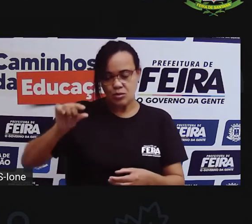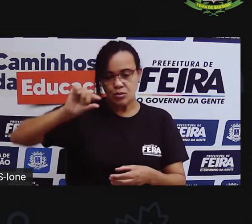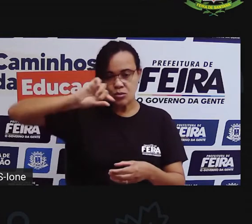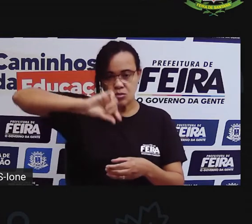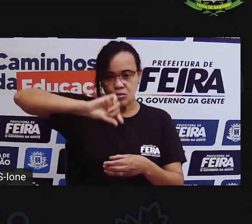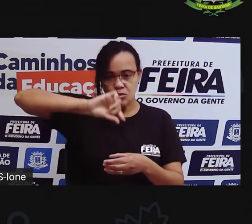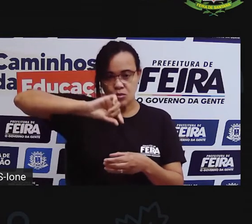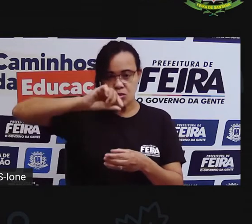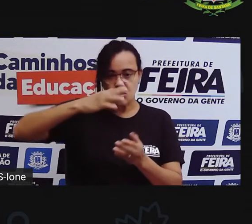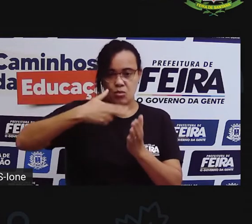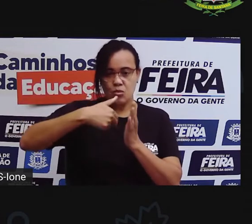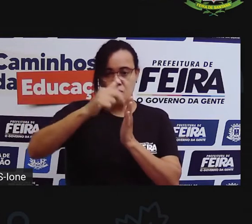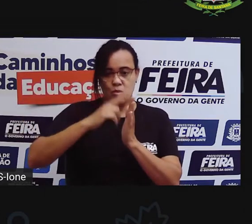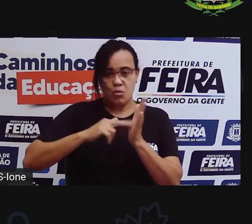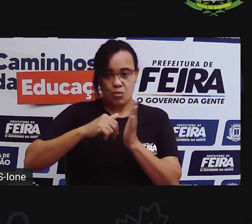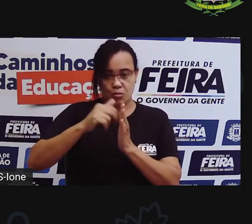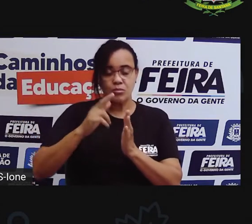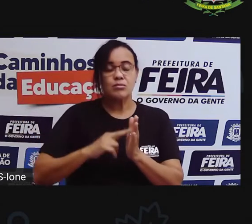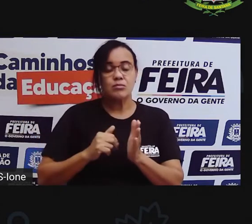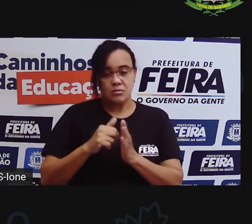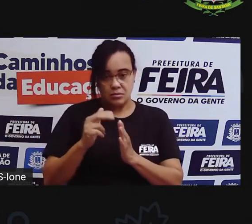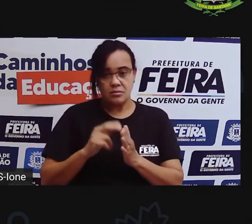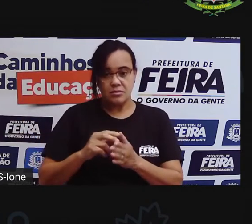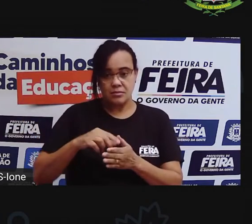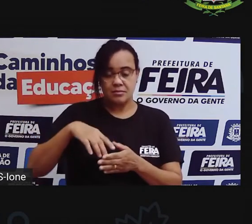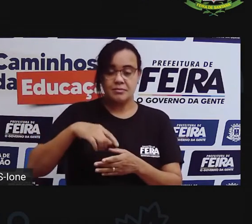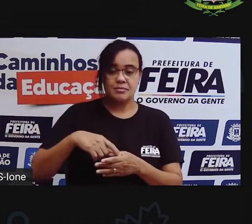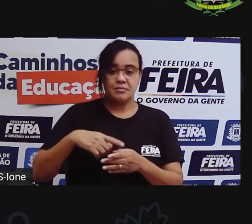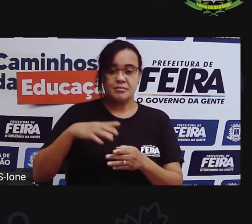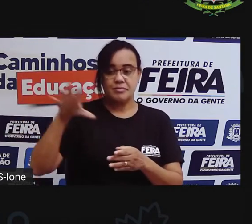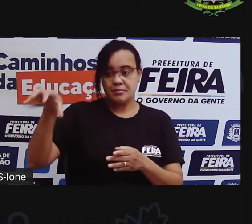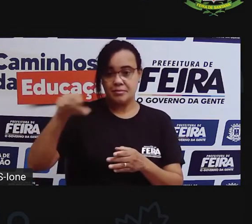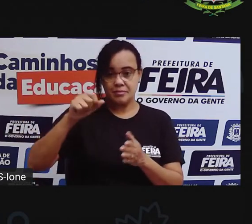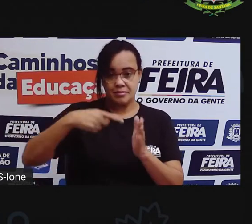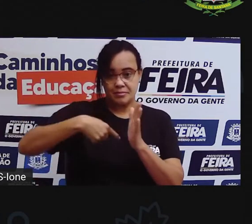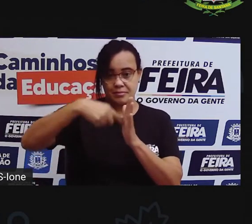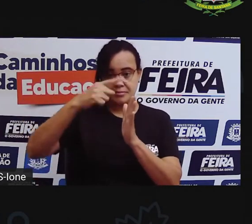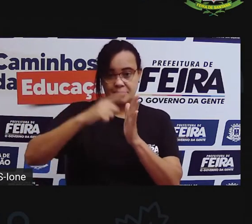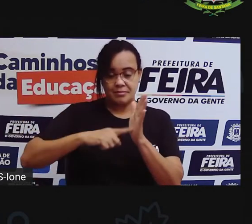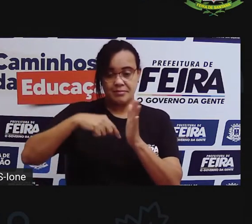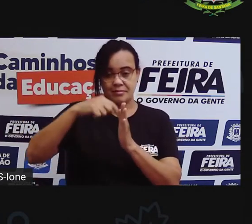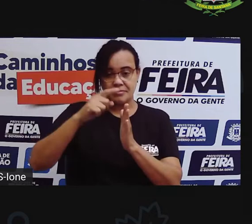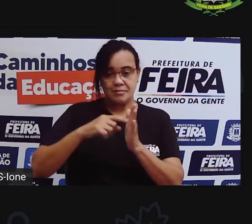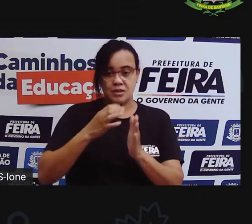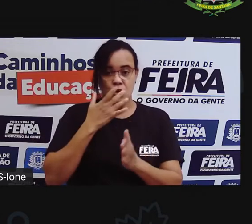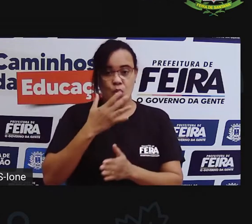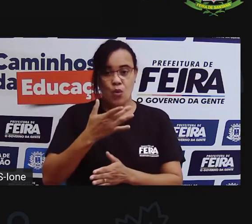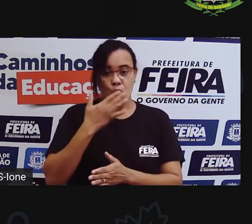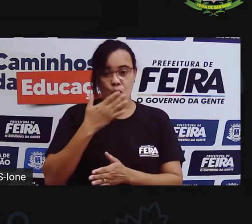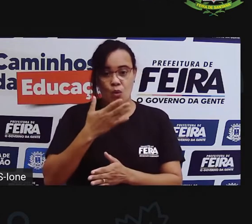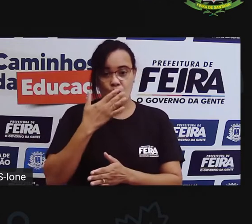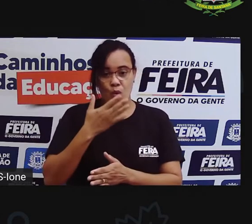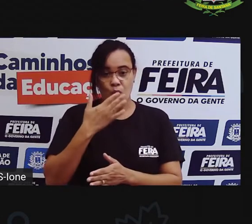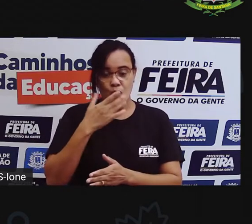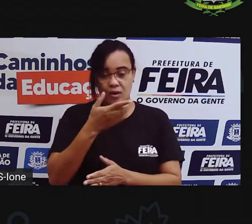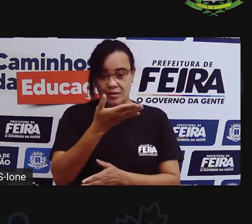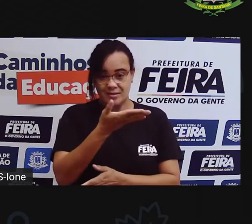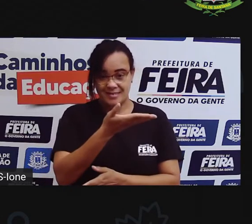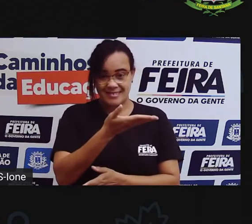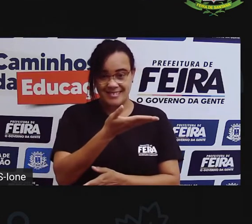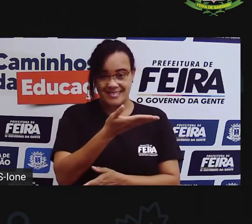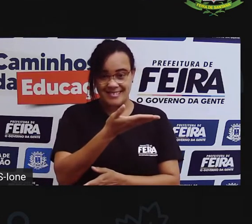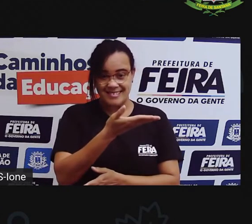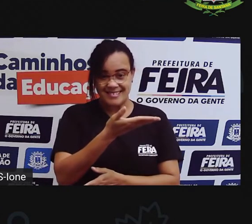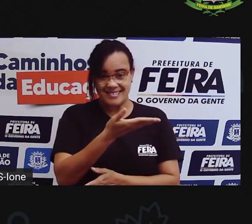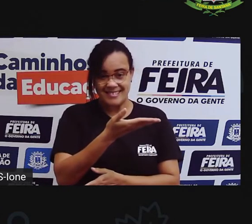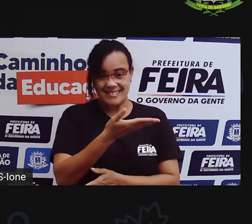azul. Vou pegar o meu pincel e vou pintar, meninada. Olha só.